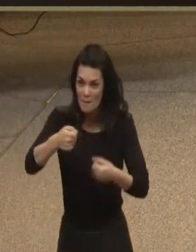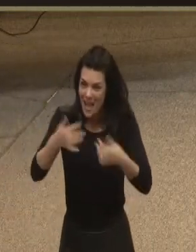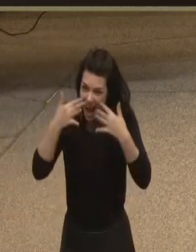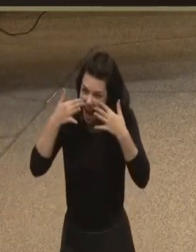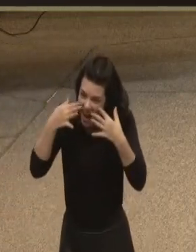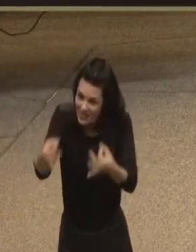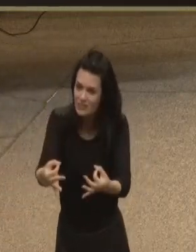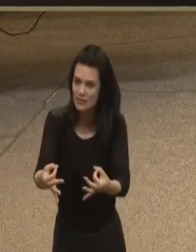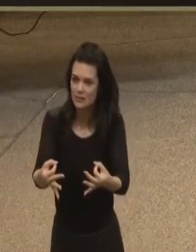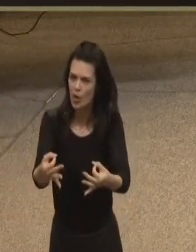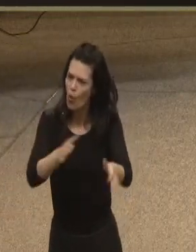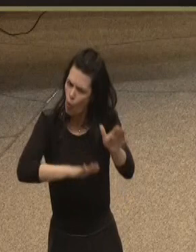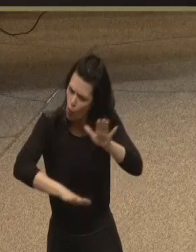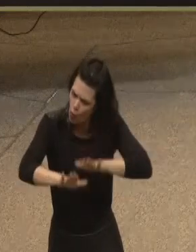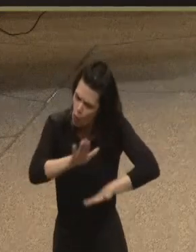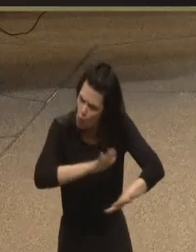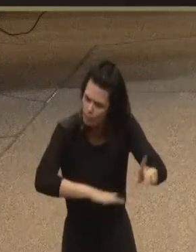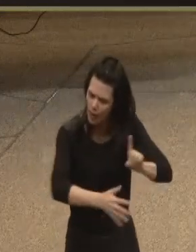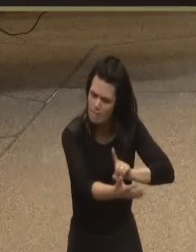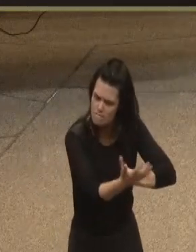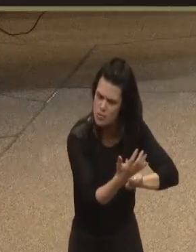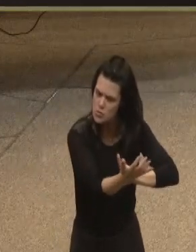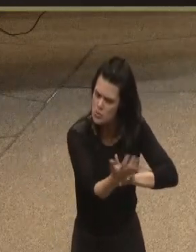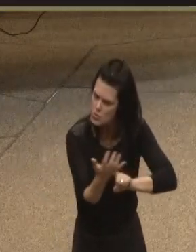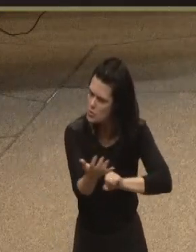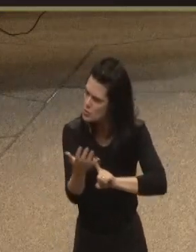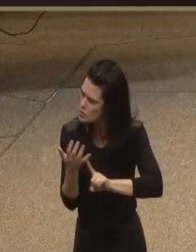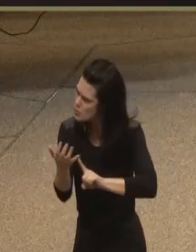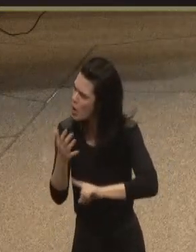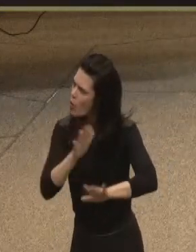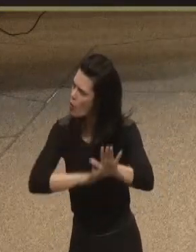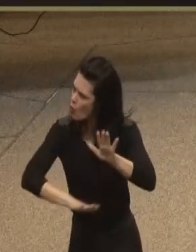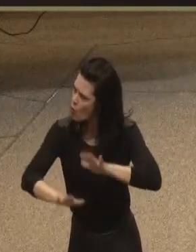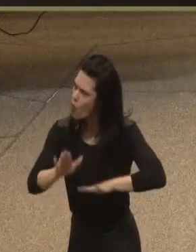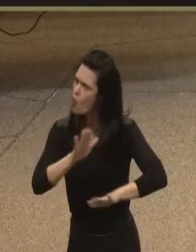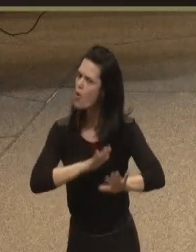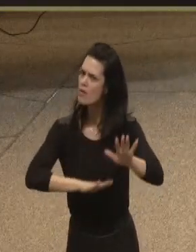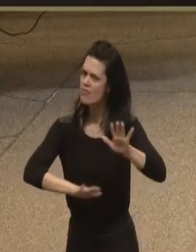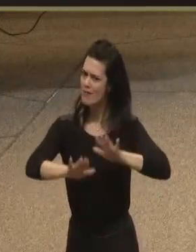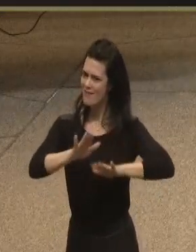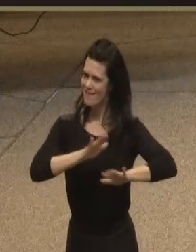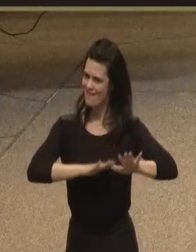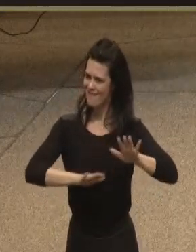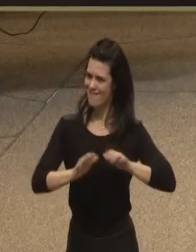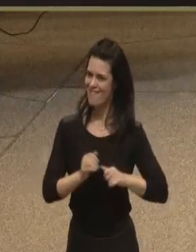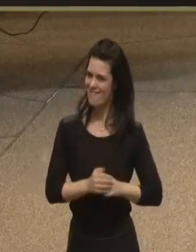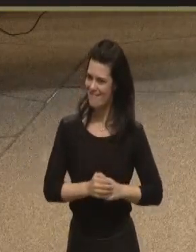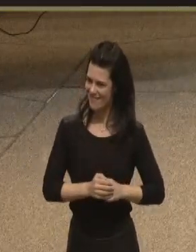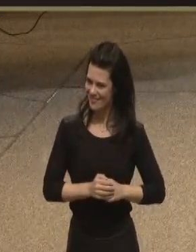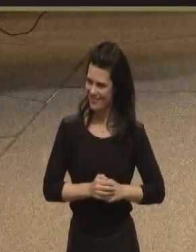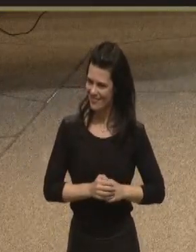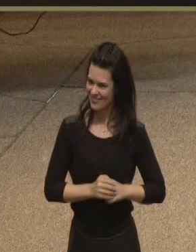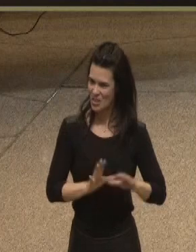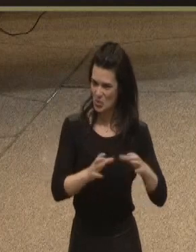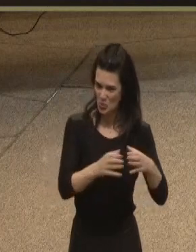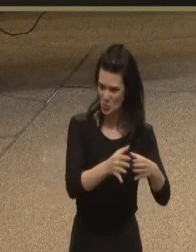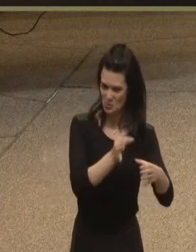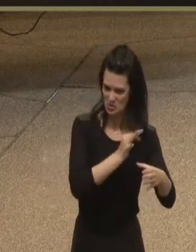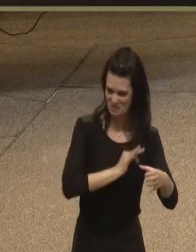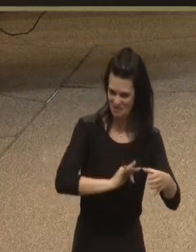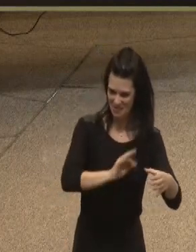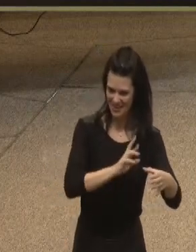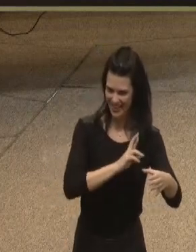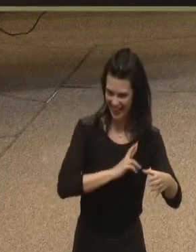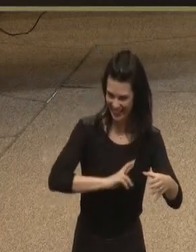acautelai-vos, tomem cuidado, tomem muito cuidado com o fermento dos fariseus e dos saduceus. Essa